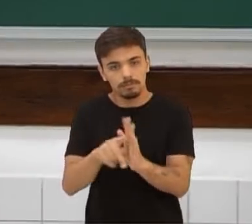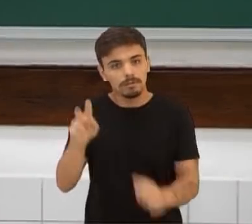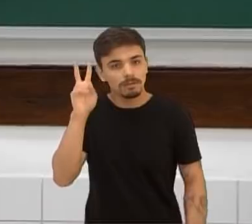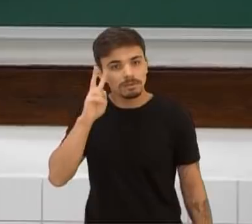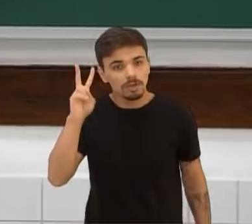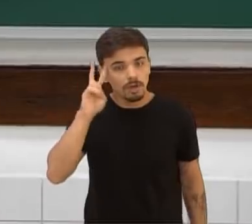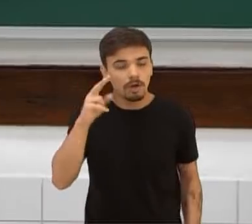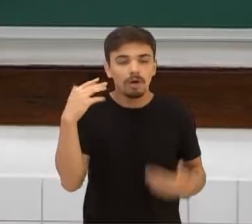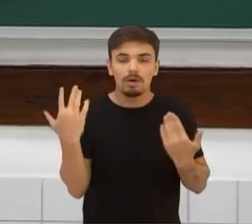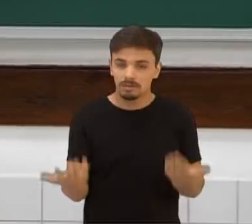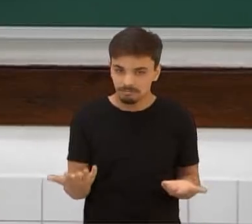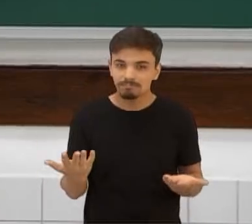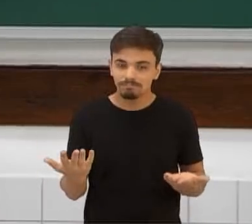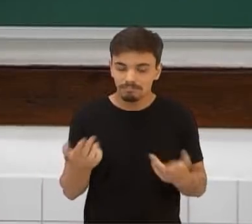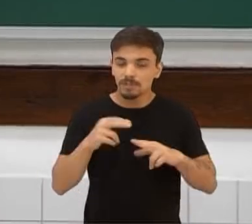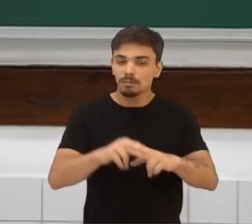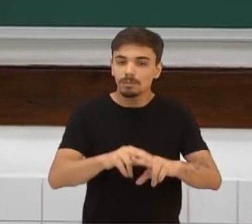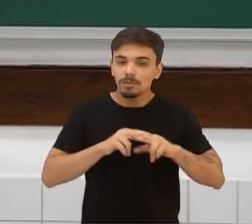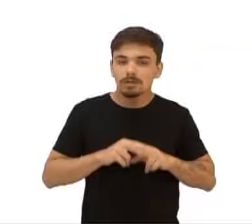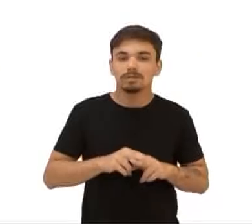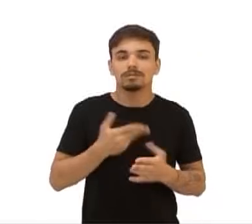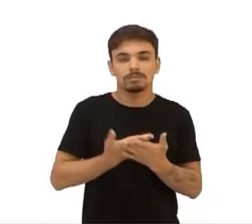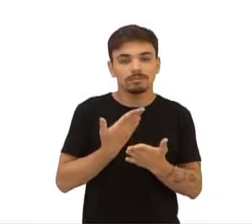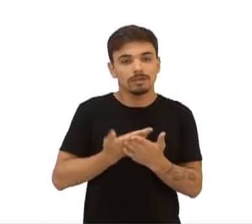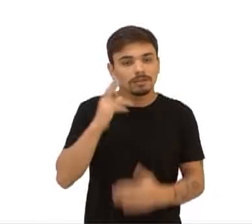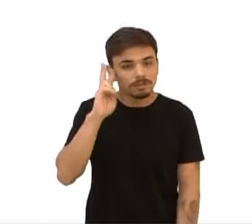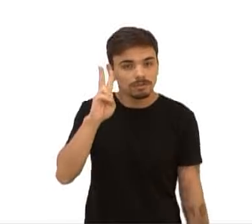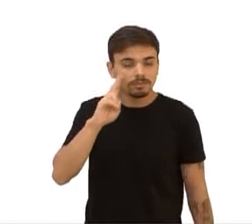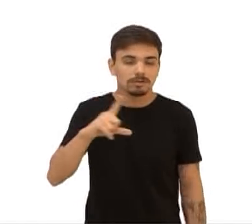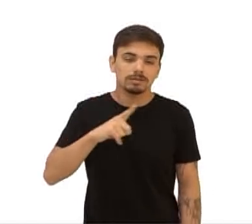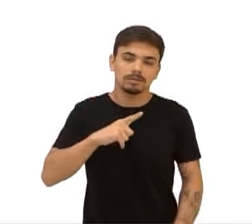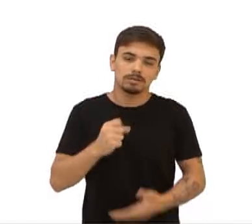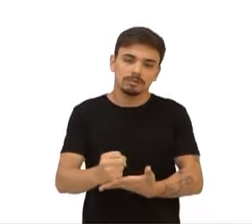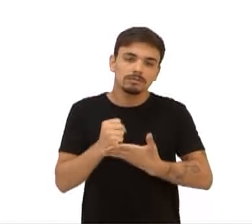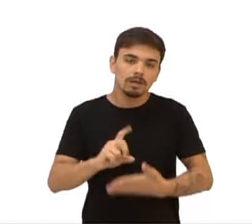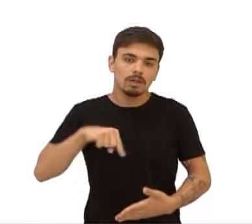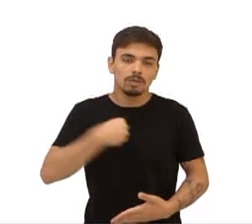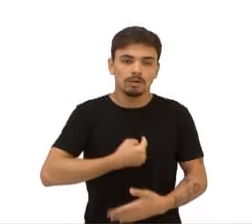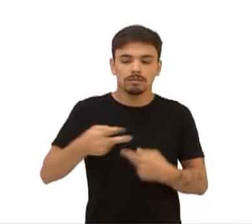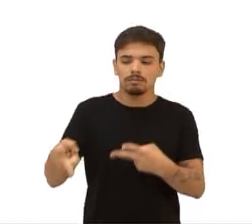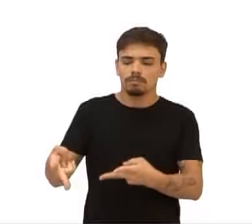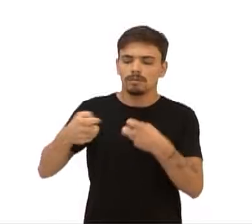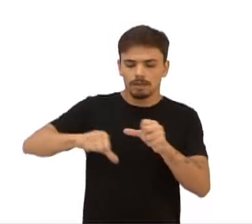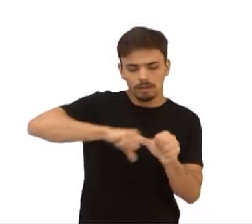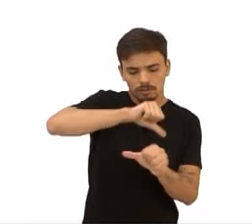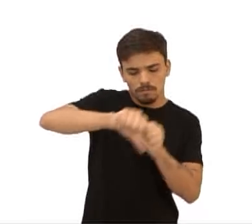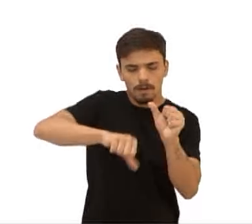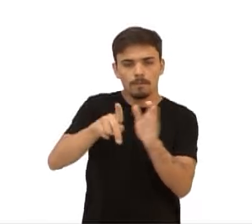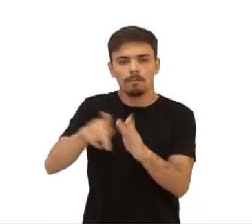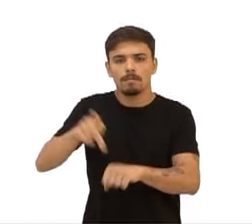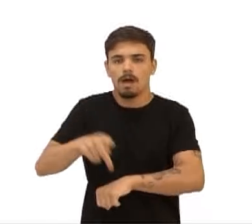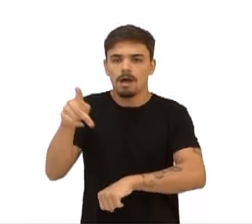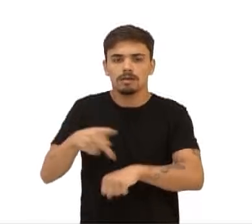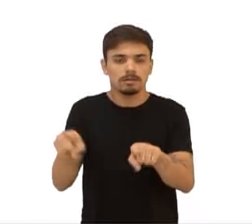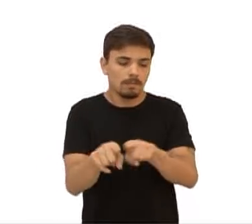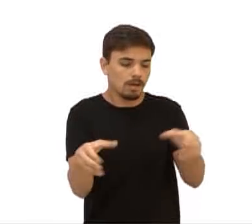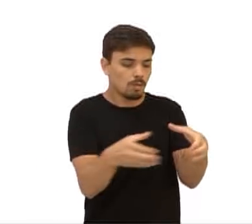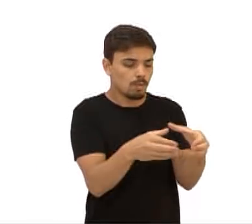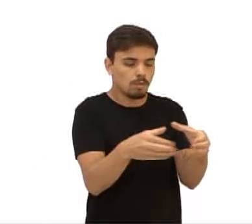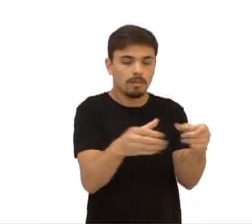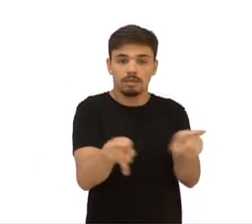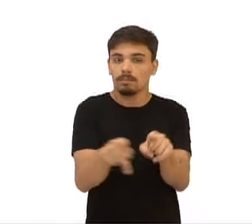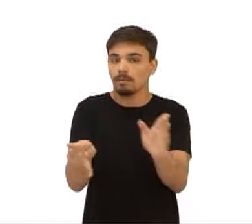história. E o estudo da história, ele vai nos ajudar a perceber que as transformações de um país, de um grupo, de